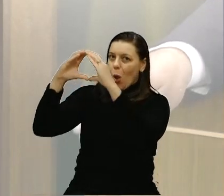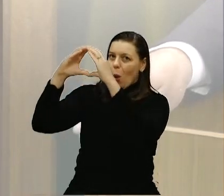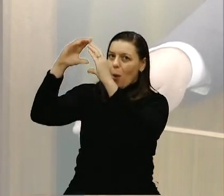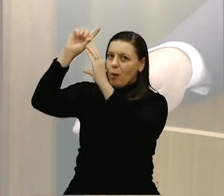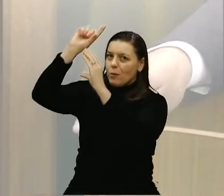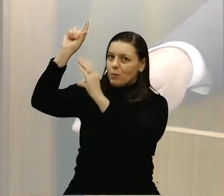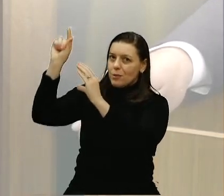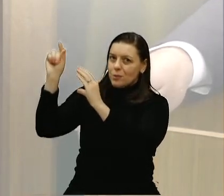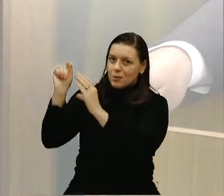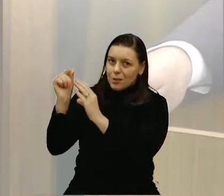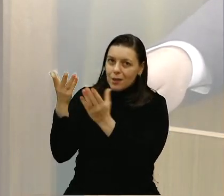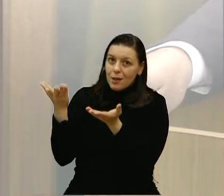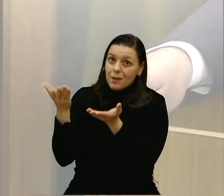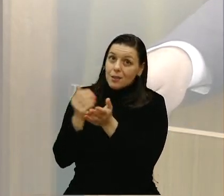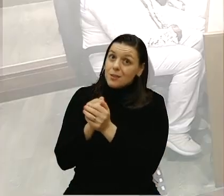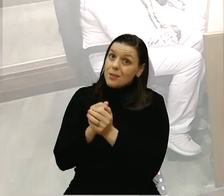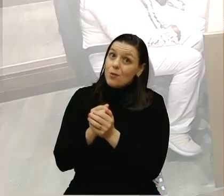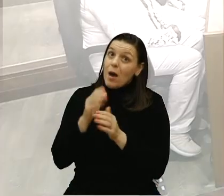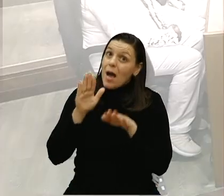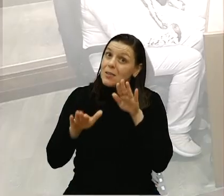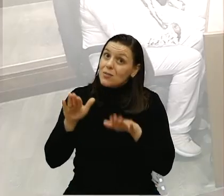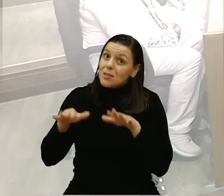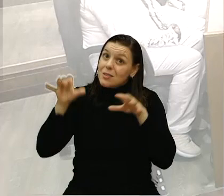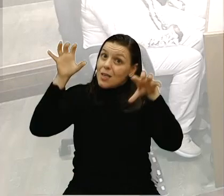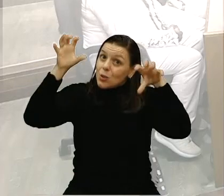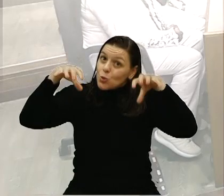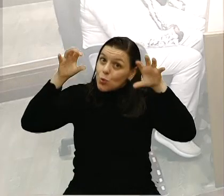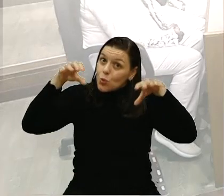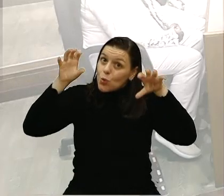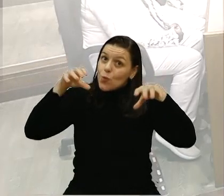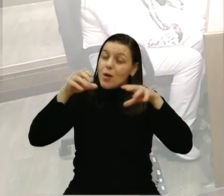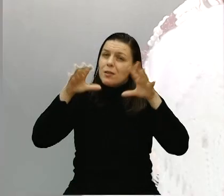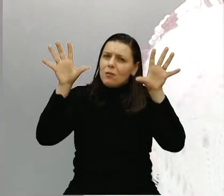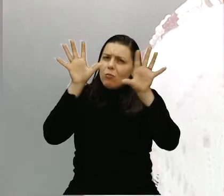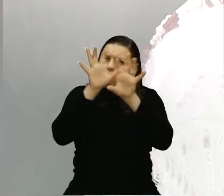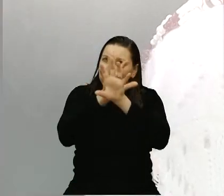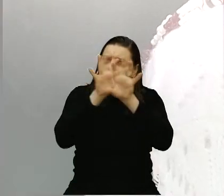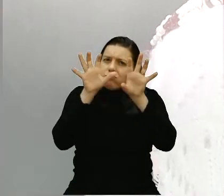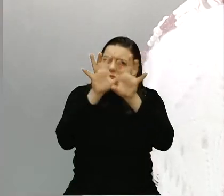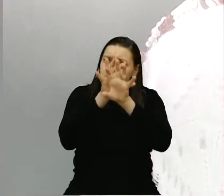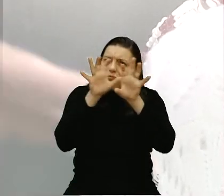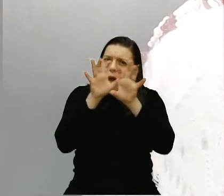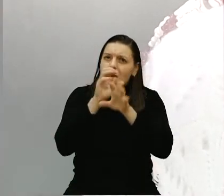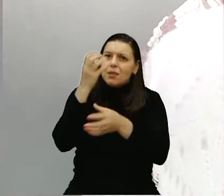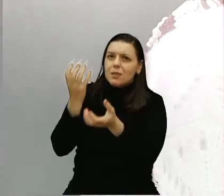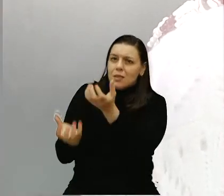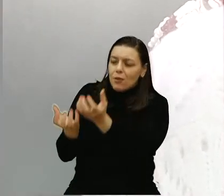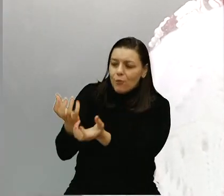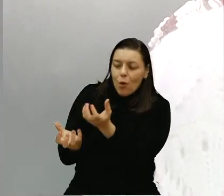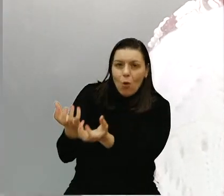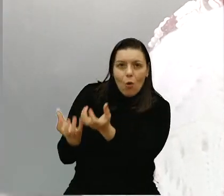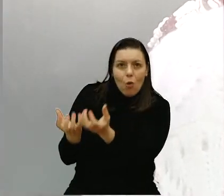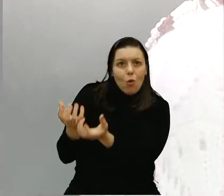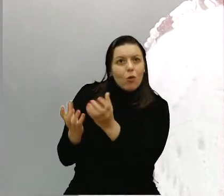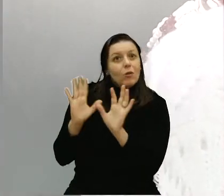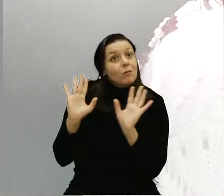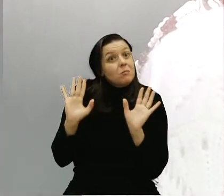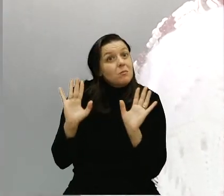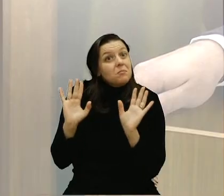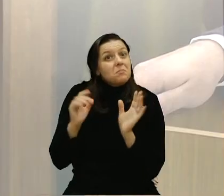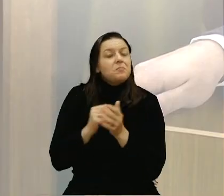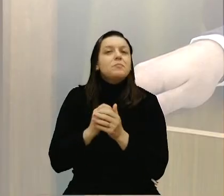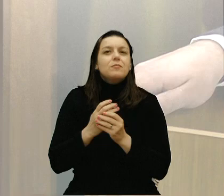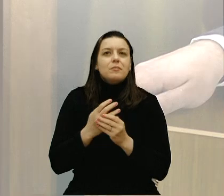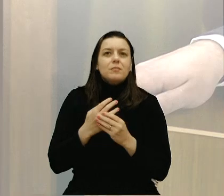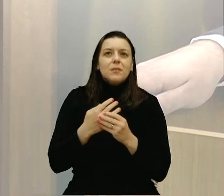Mãe Cecília? Às vezes tem chuva, às vezes tem neblina, às vezes tem fogo, né? Mas, enfim, que a gente